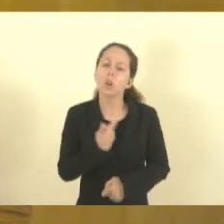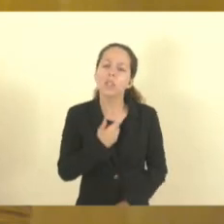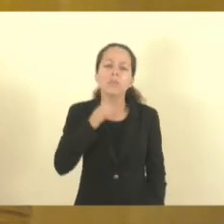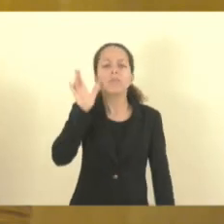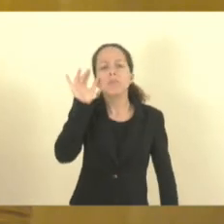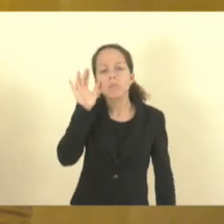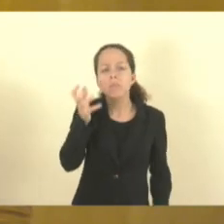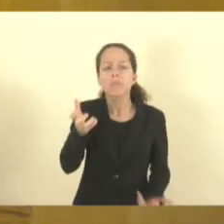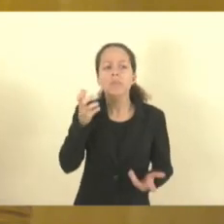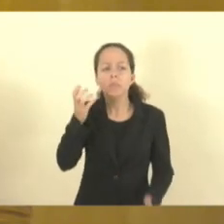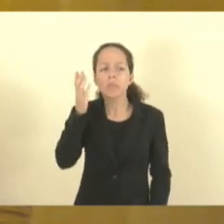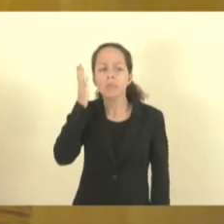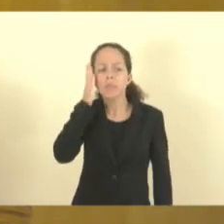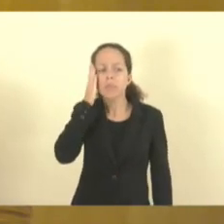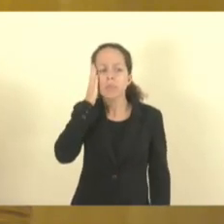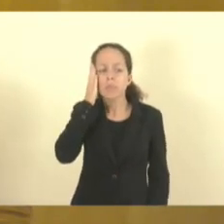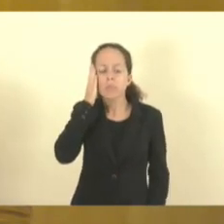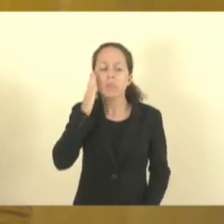né, que